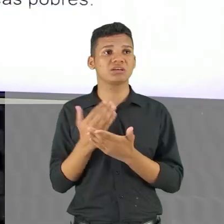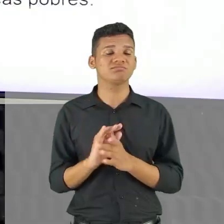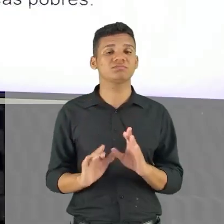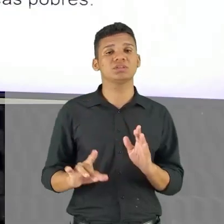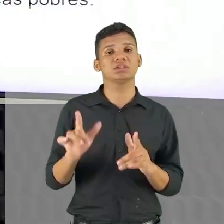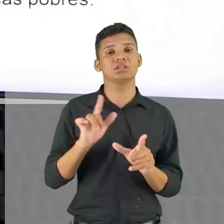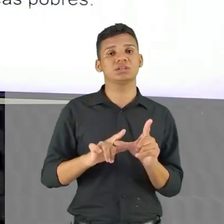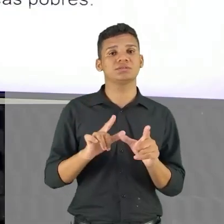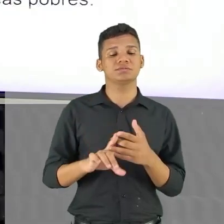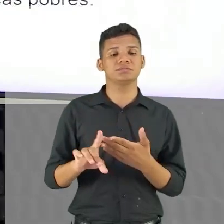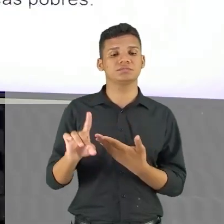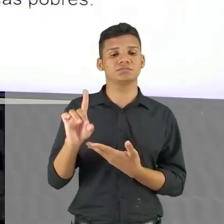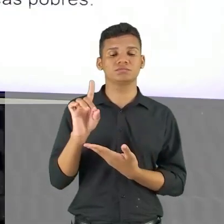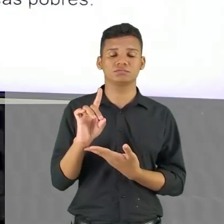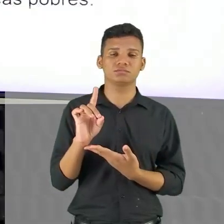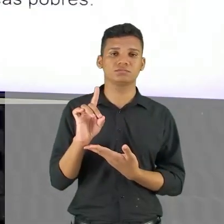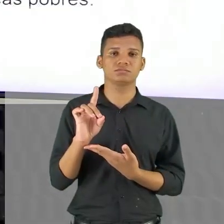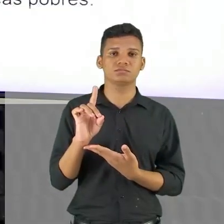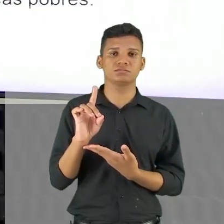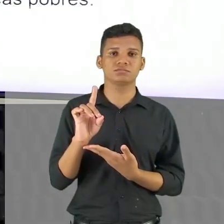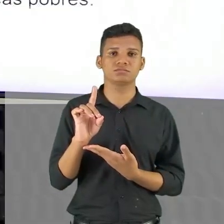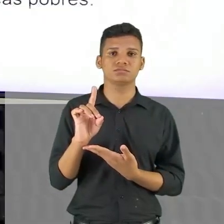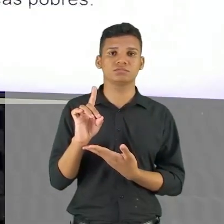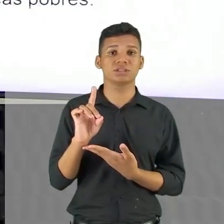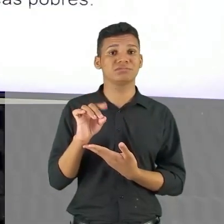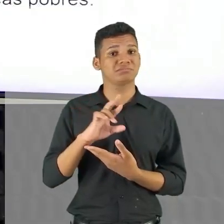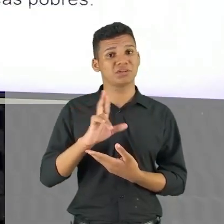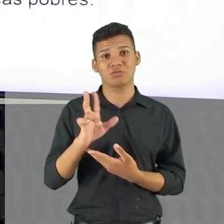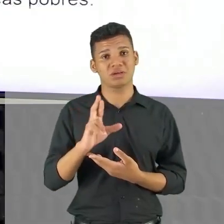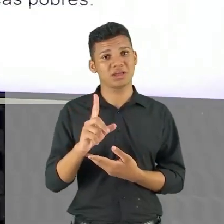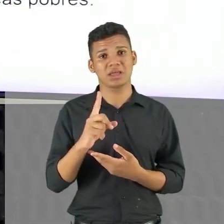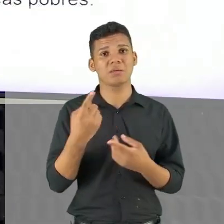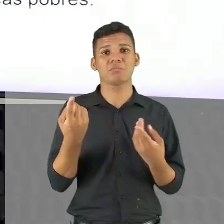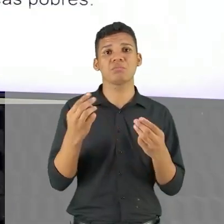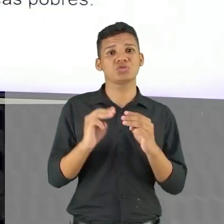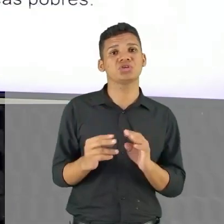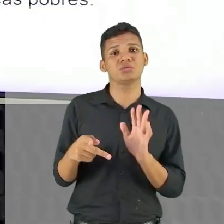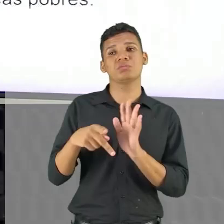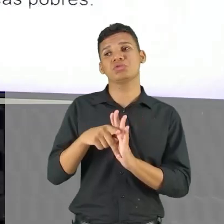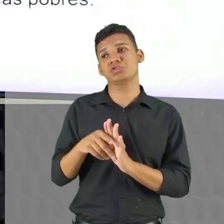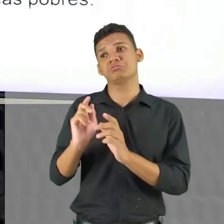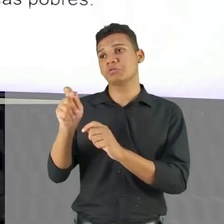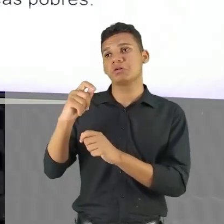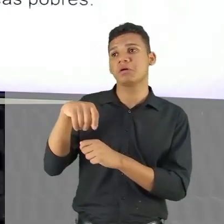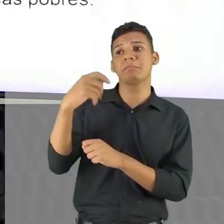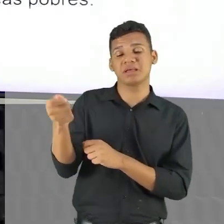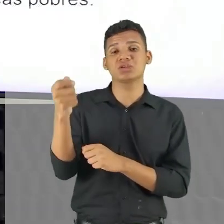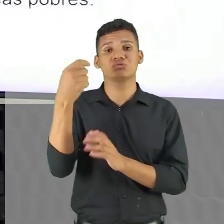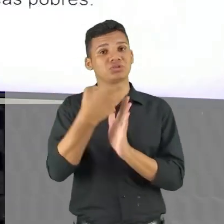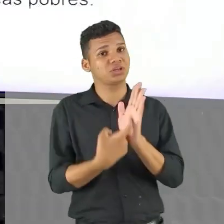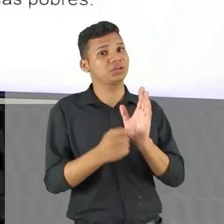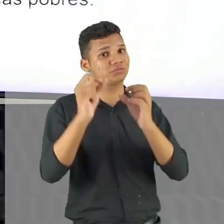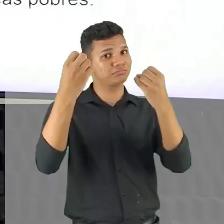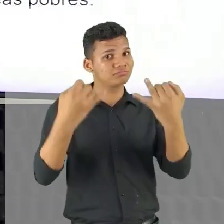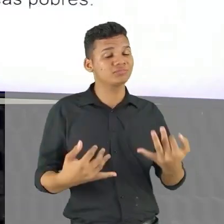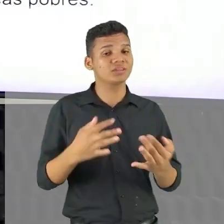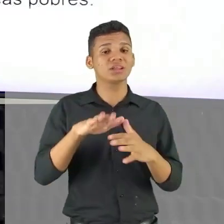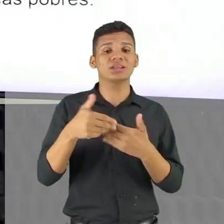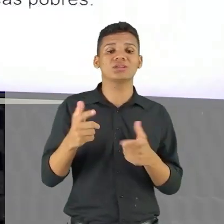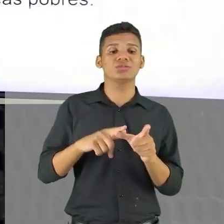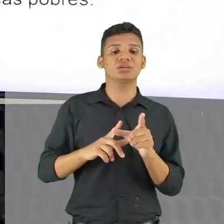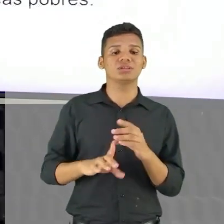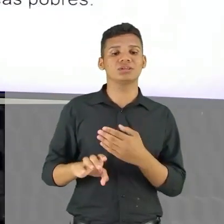D. Mudança natural nos oceanos e mares? Não, na verdade é por conta da pesca. O texto deixou isso bem claro. E letra E.